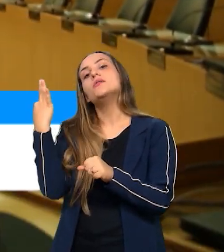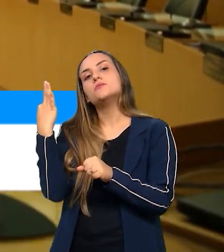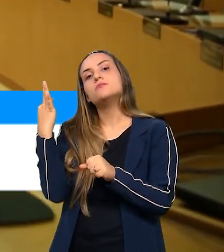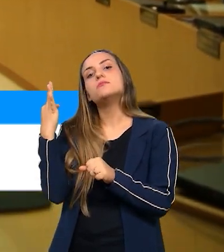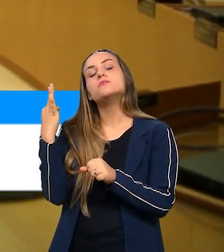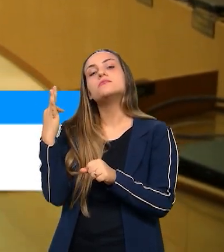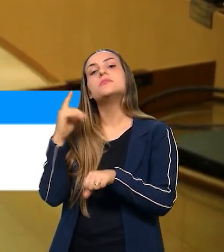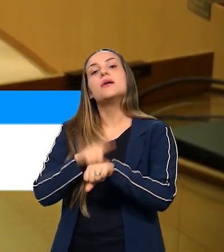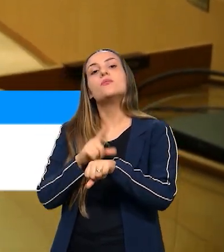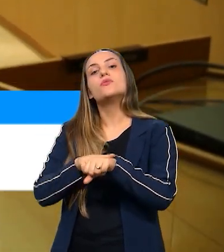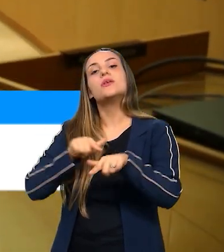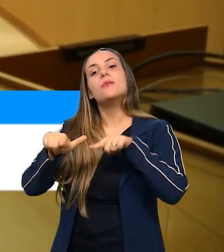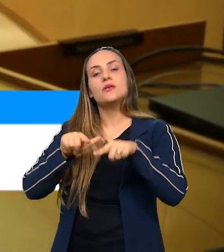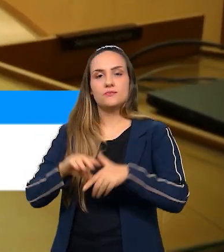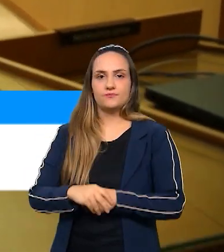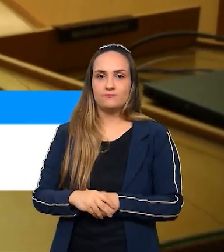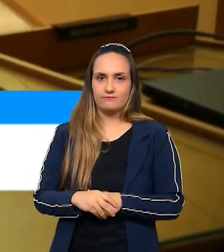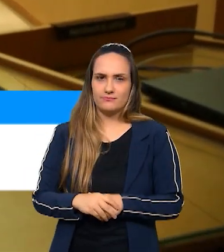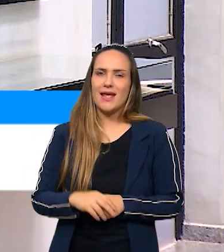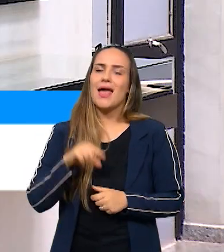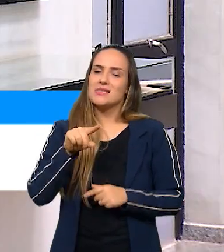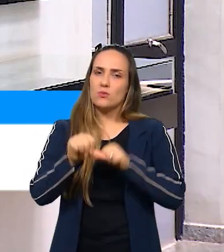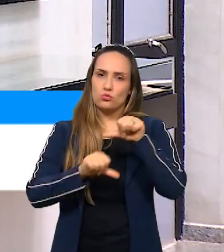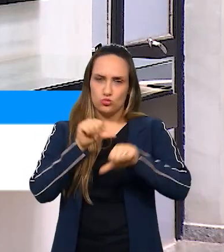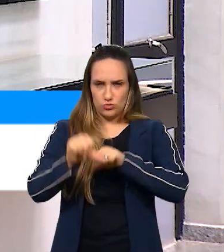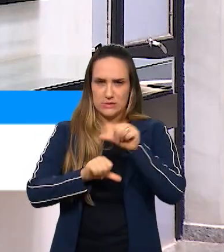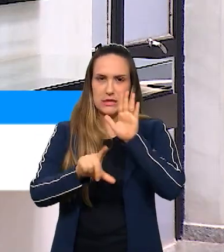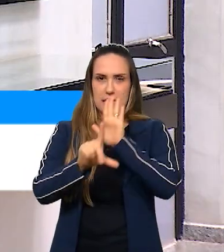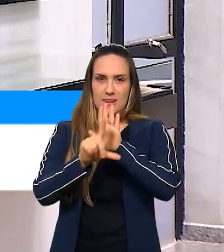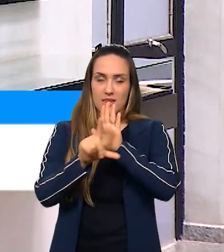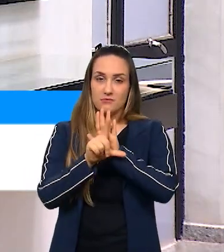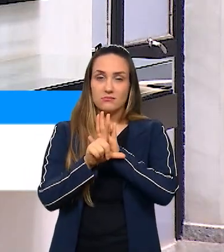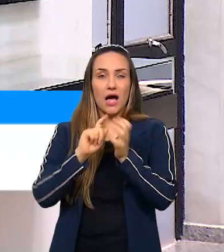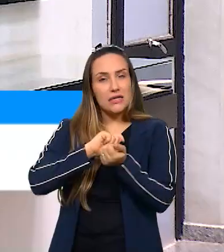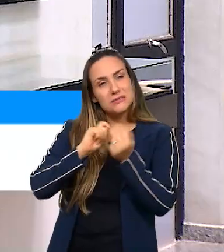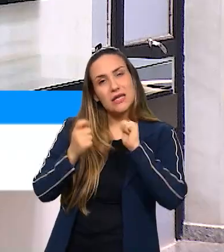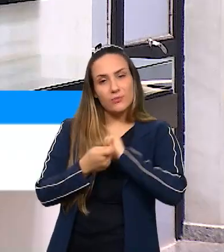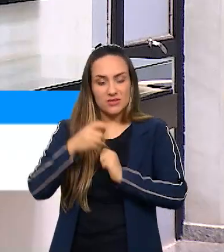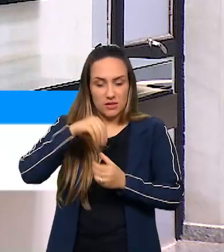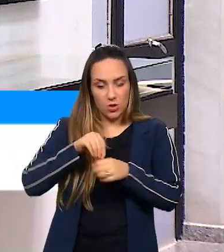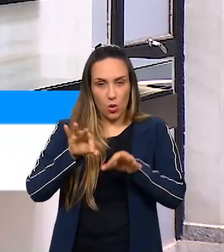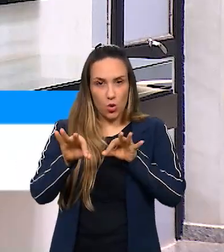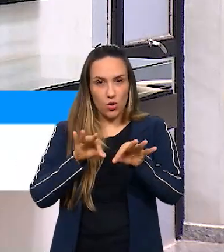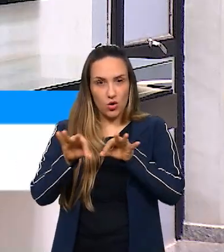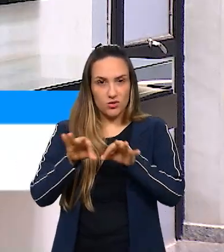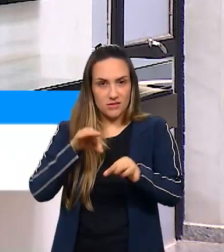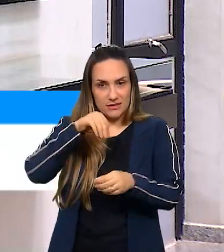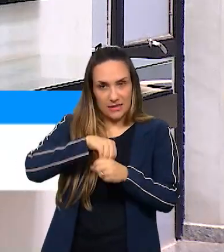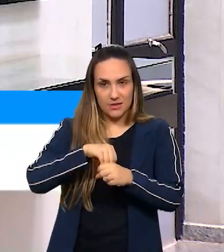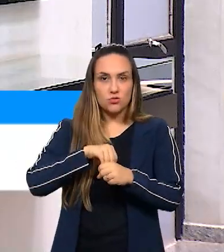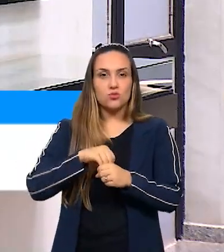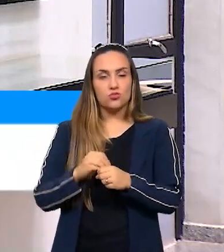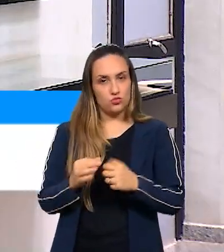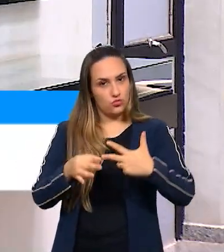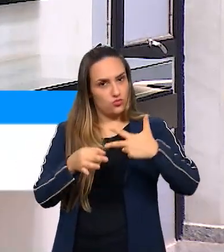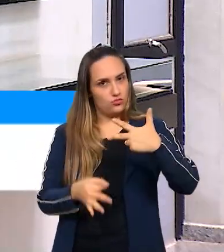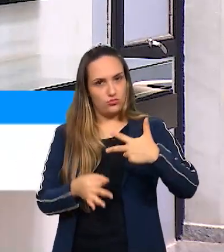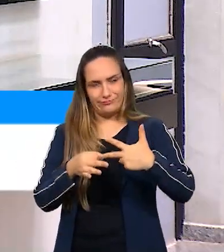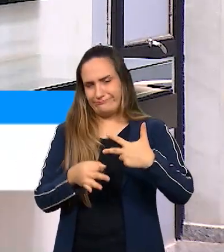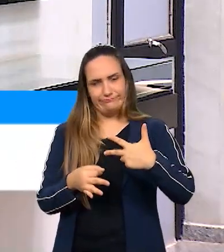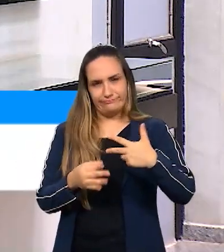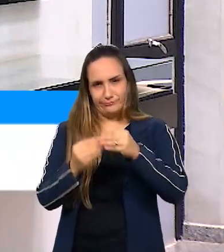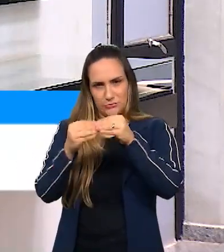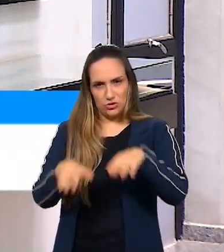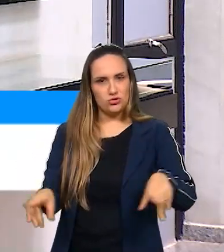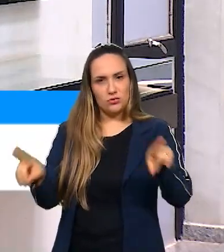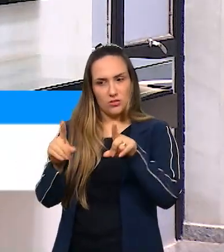pago proporcionalmente ao tempo trabalhado. As mudanças legislativas vão promover adequações apenas na organização interna do